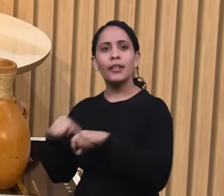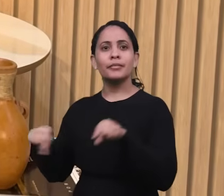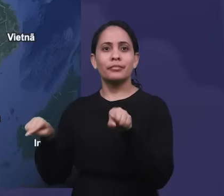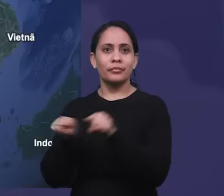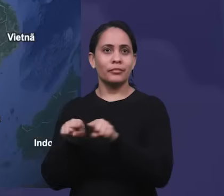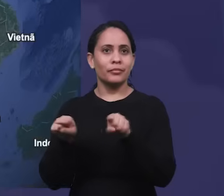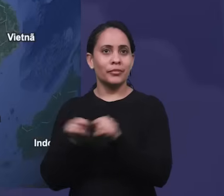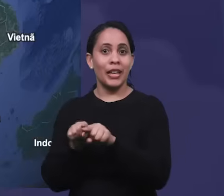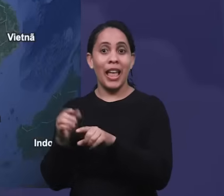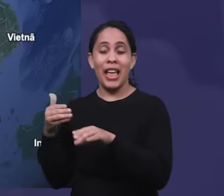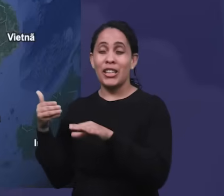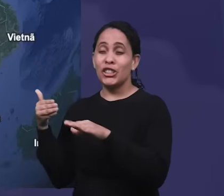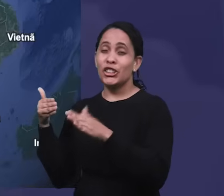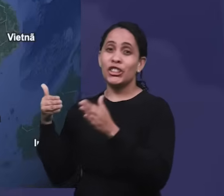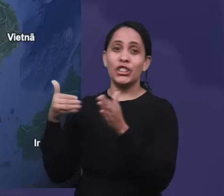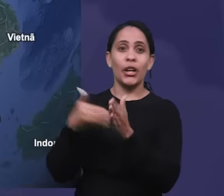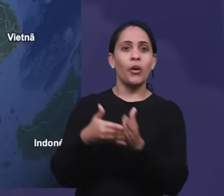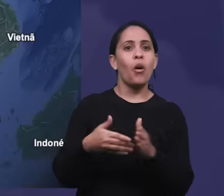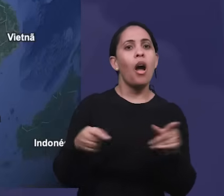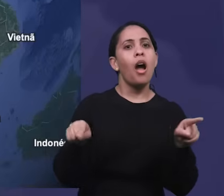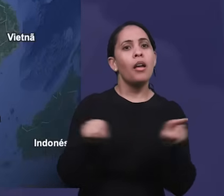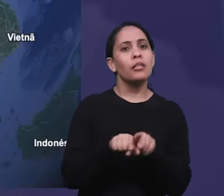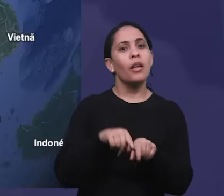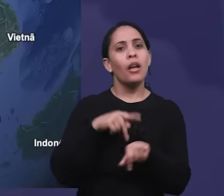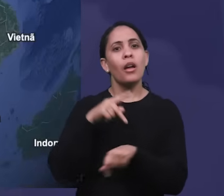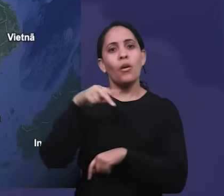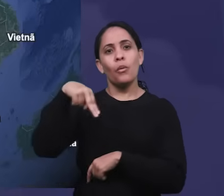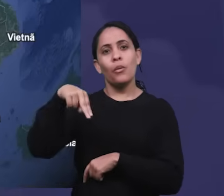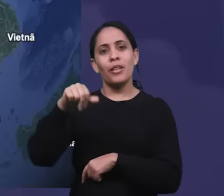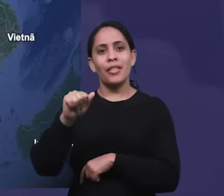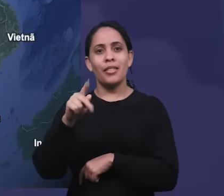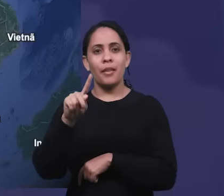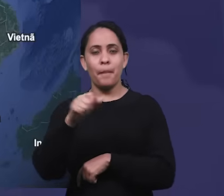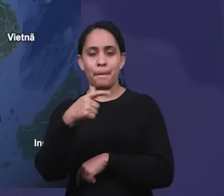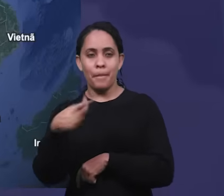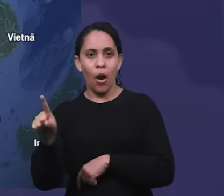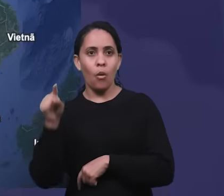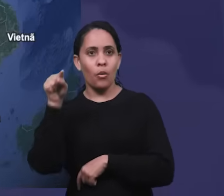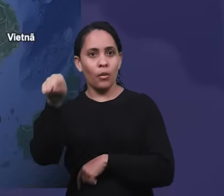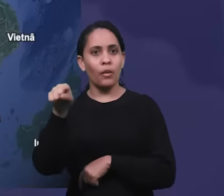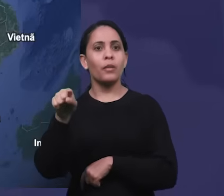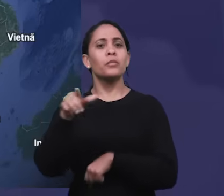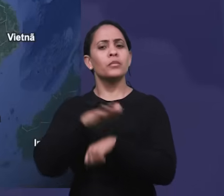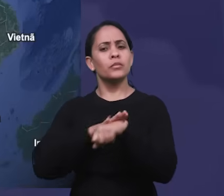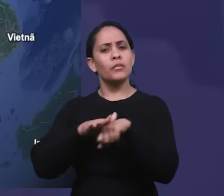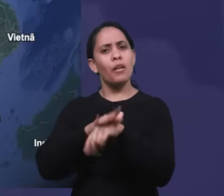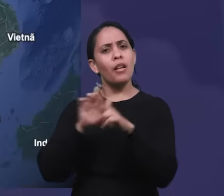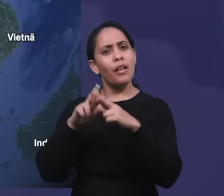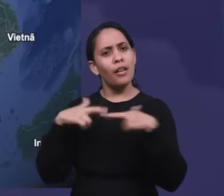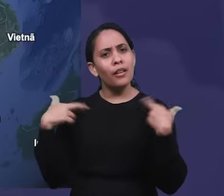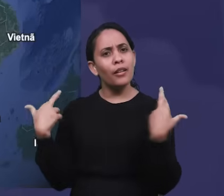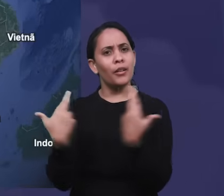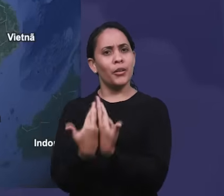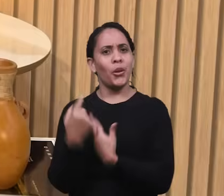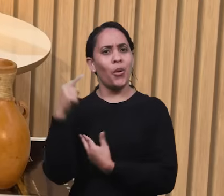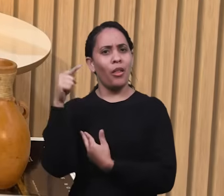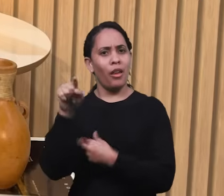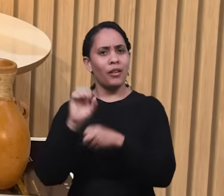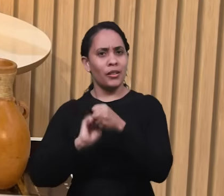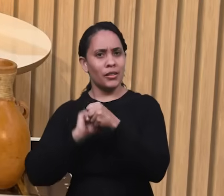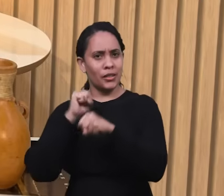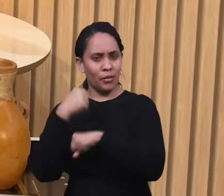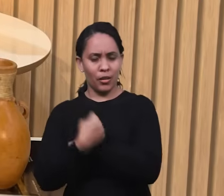o Nepal. E começamos a fazer, então, reuniões com pastores do Nepal. Fizemos seminários